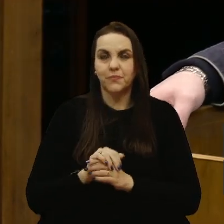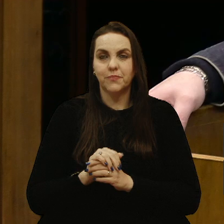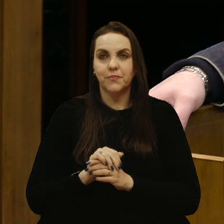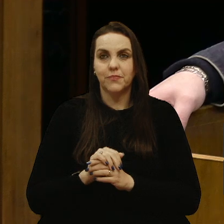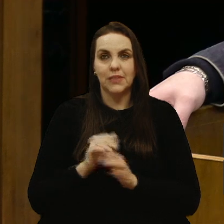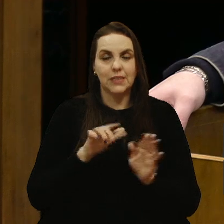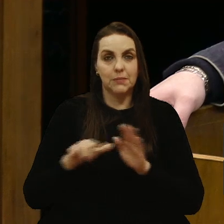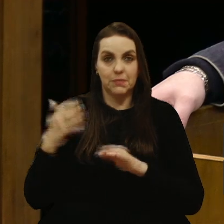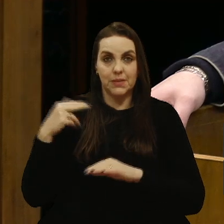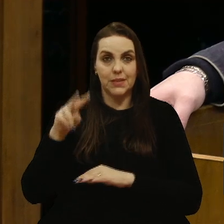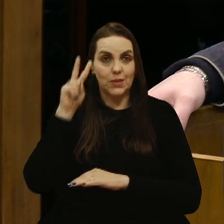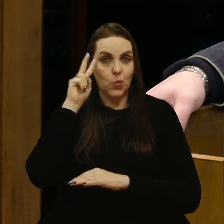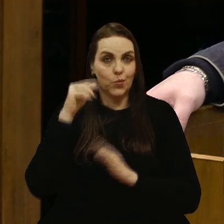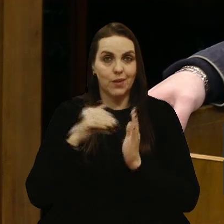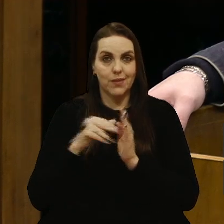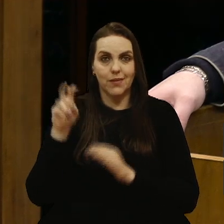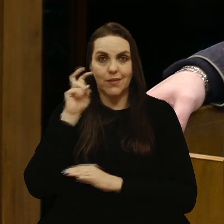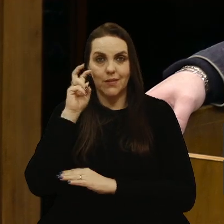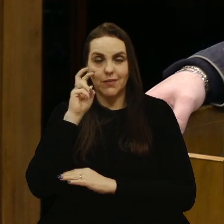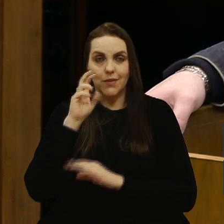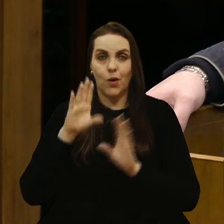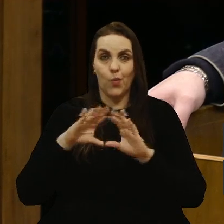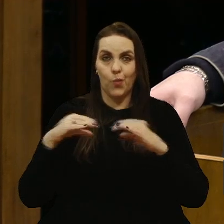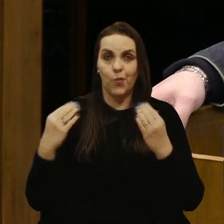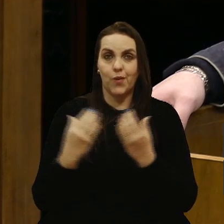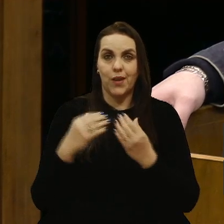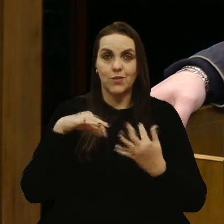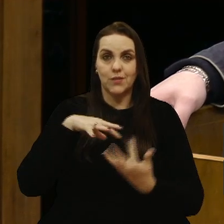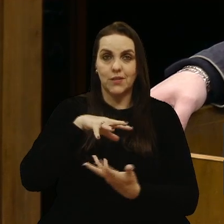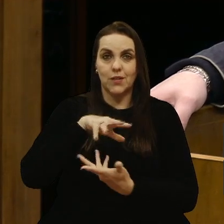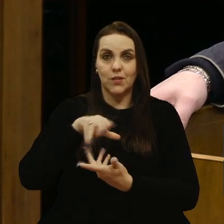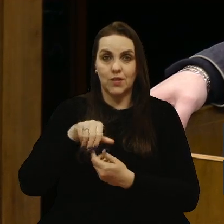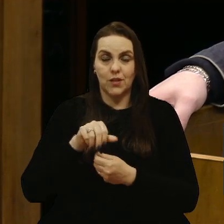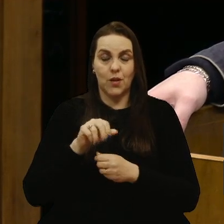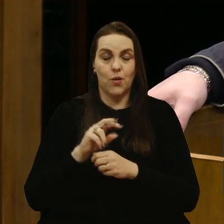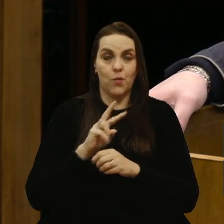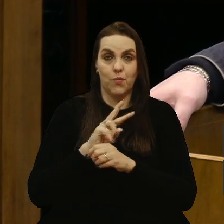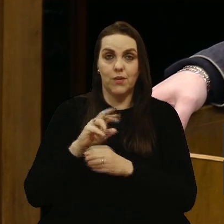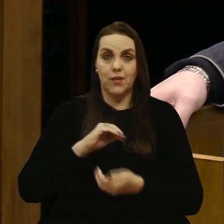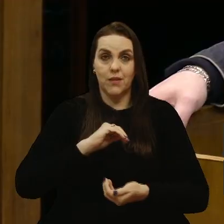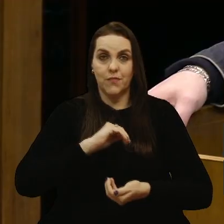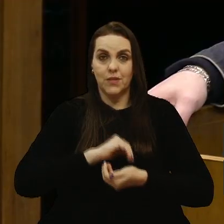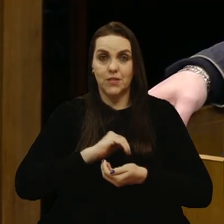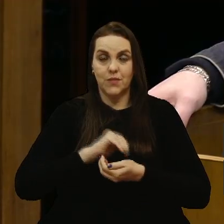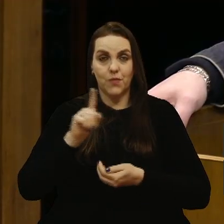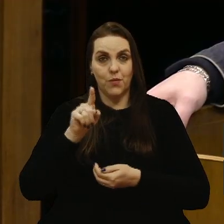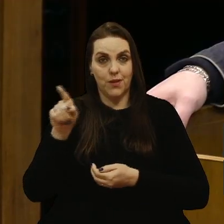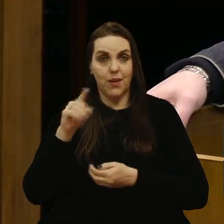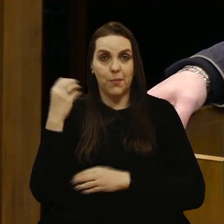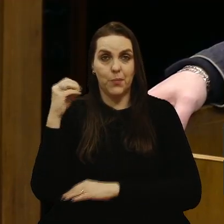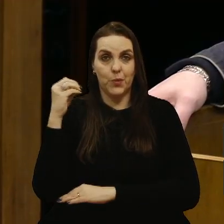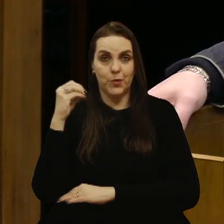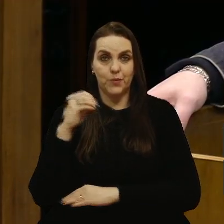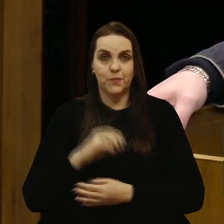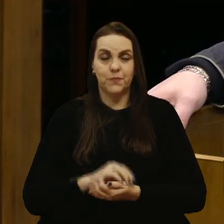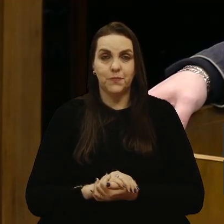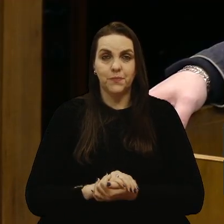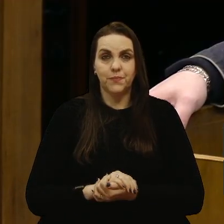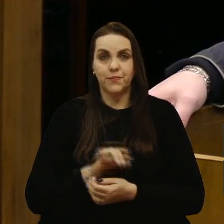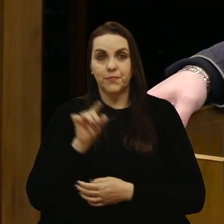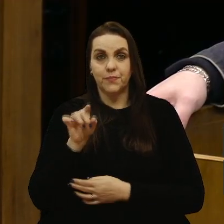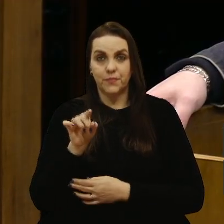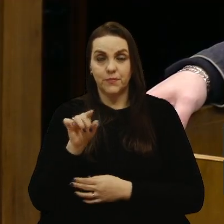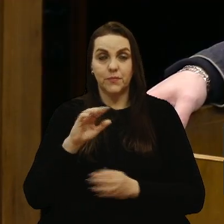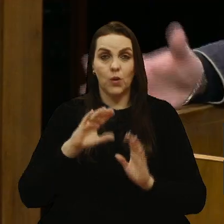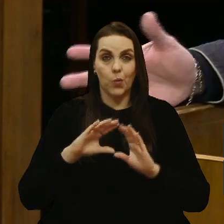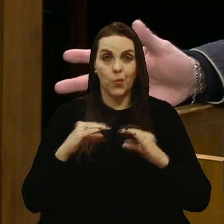e quinta-feira, estivemos no Congresso Internacional de Proteção e Defesa Civil, no município de Porto Alegre, onde que esse